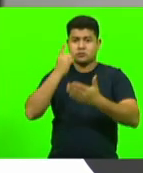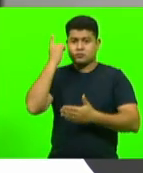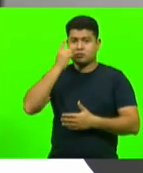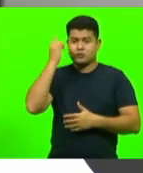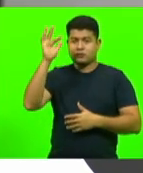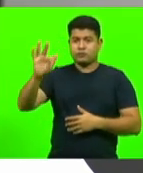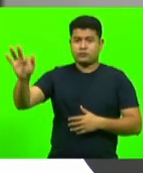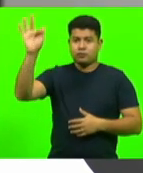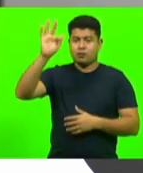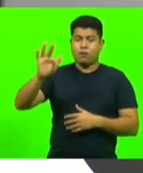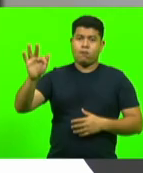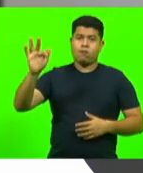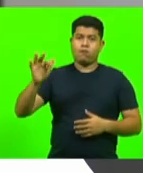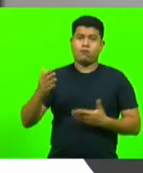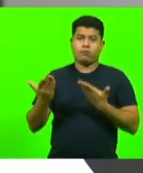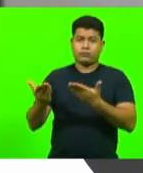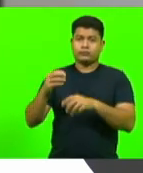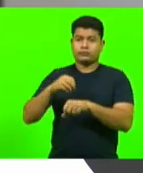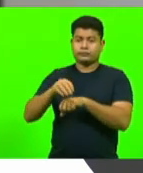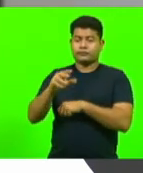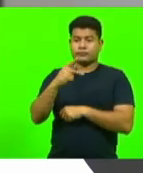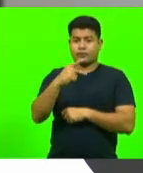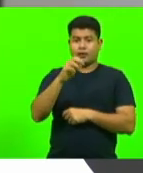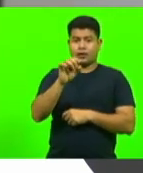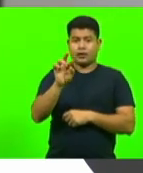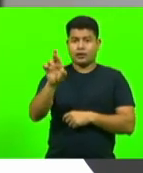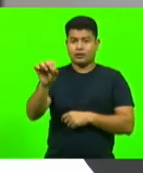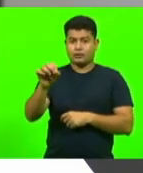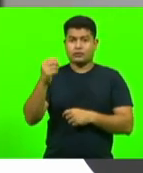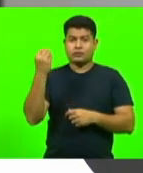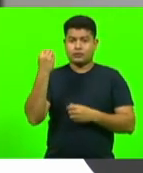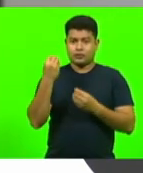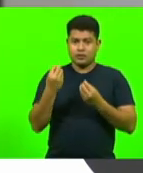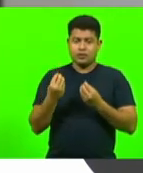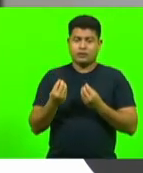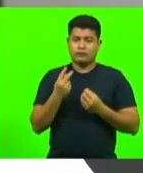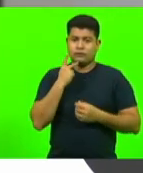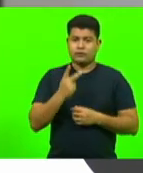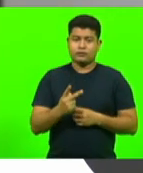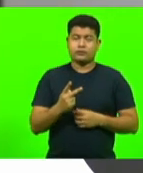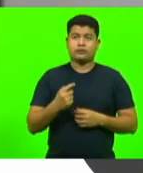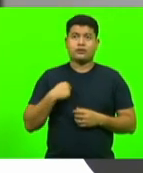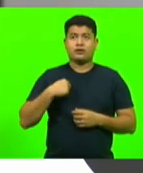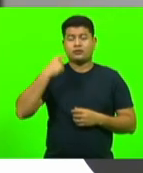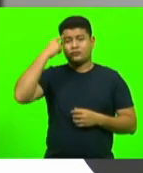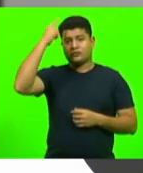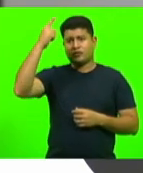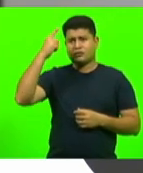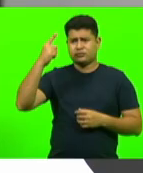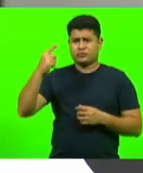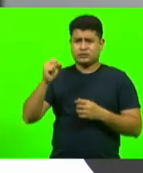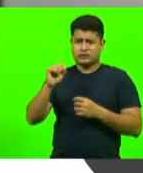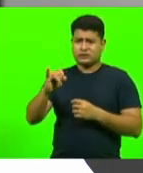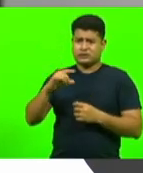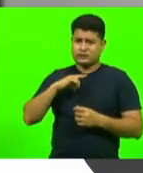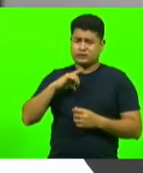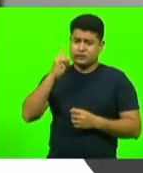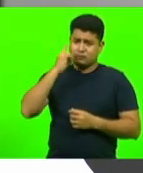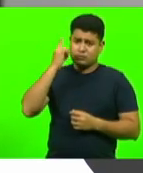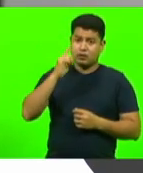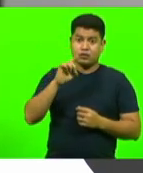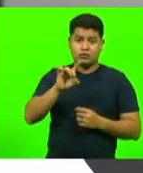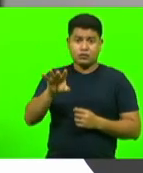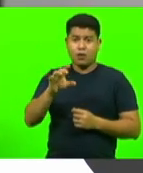foi a sugestão que o Pedro sugeriu não me recordo se ele mencionou os senadores Mas eu acredito que